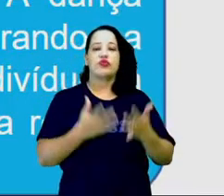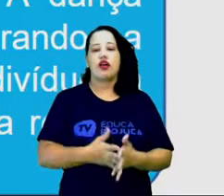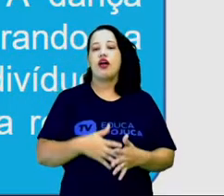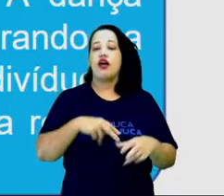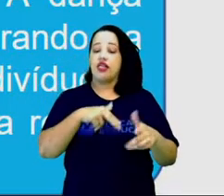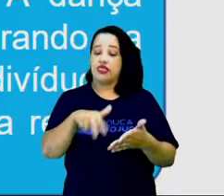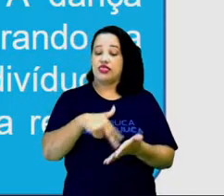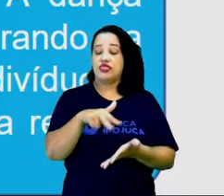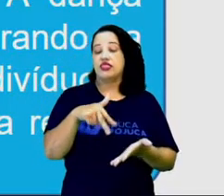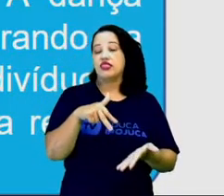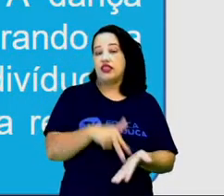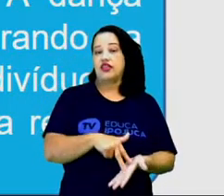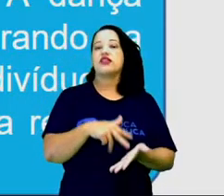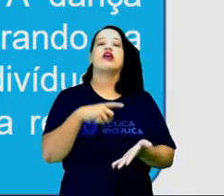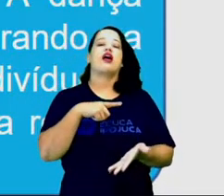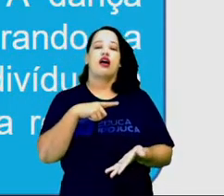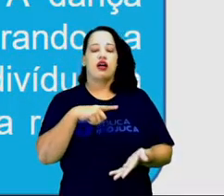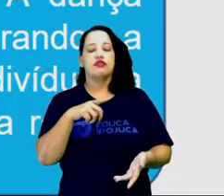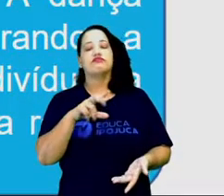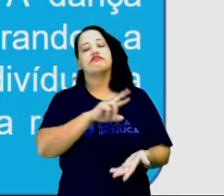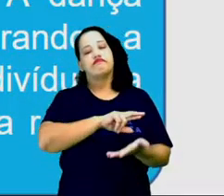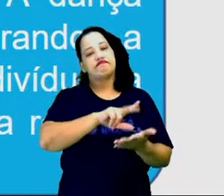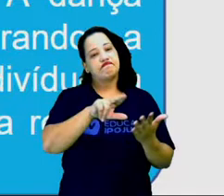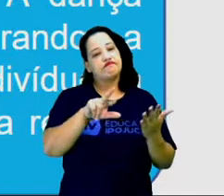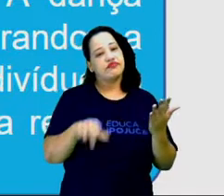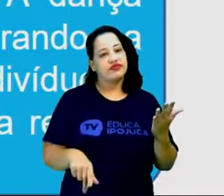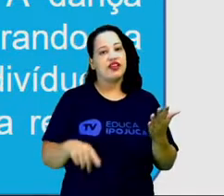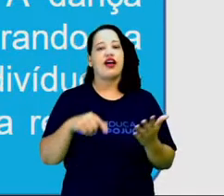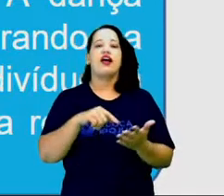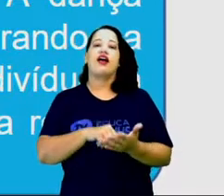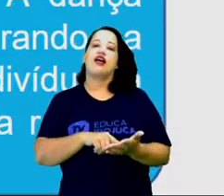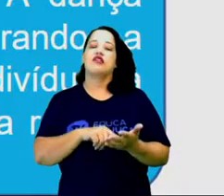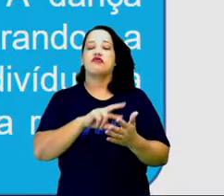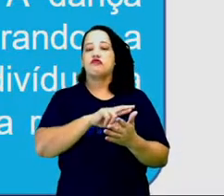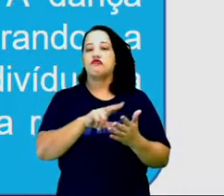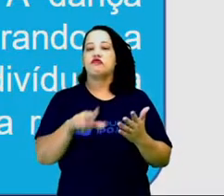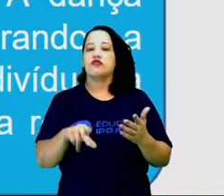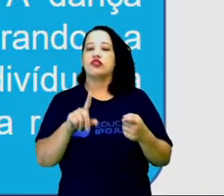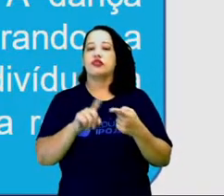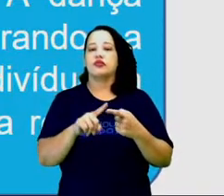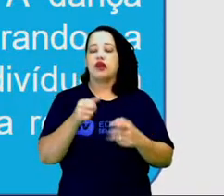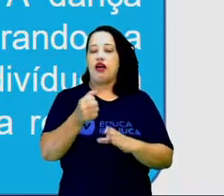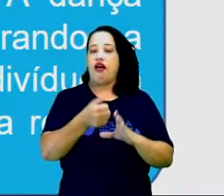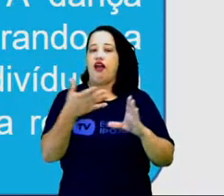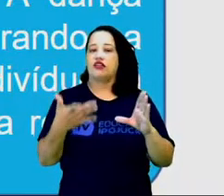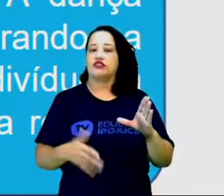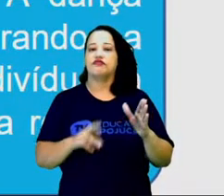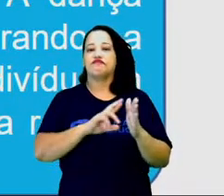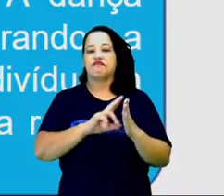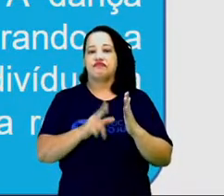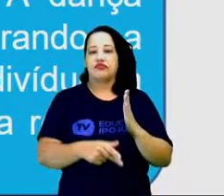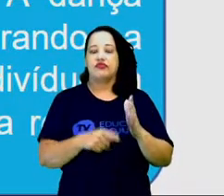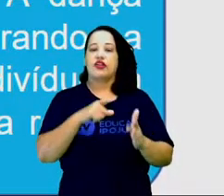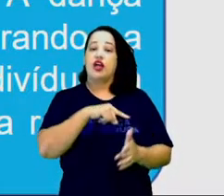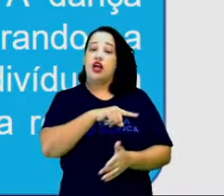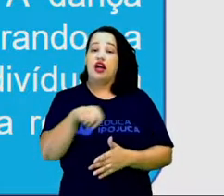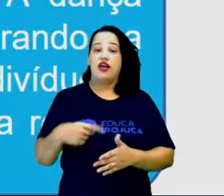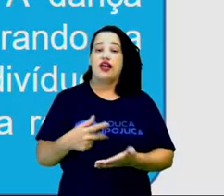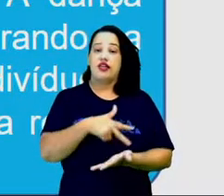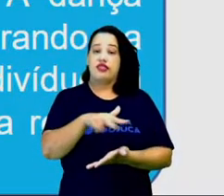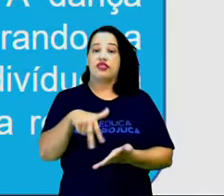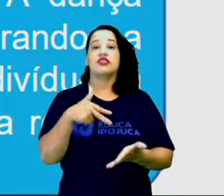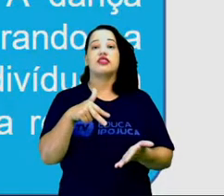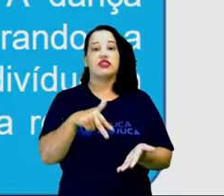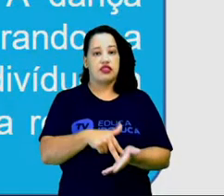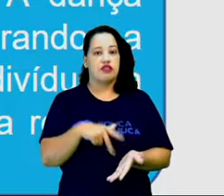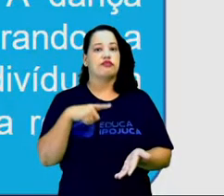diversas formas em nossa sociedade, com objetivos distintos e características diversas. A dança estabelece